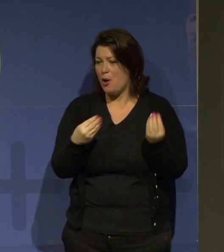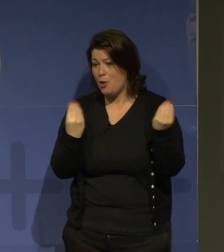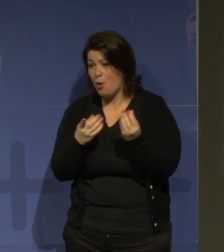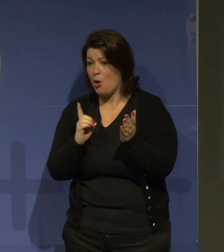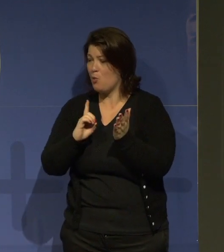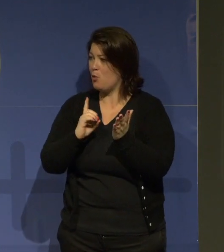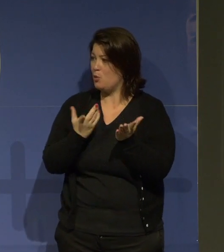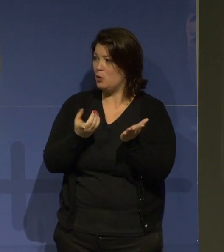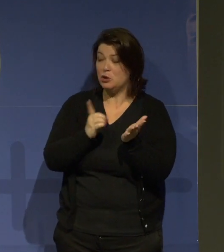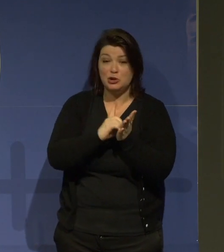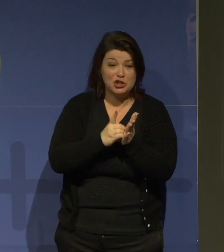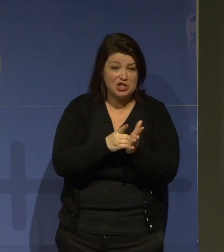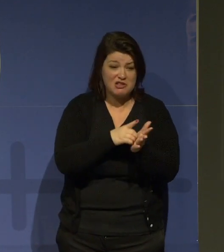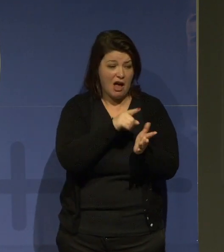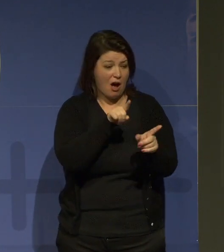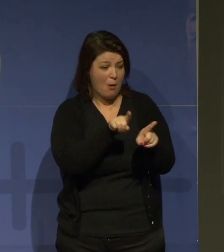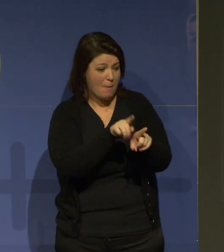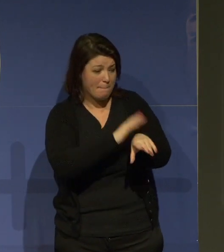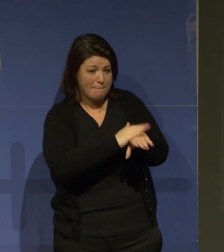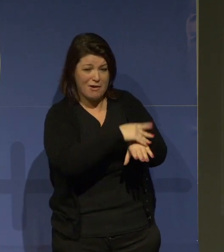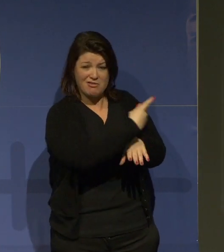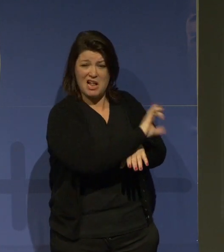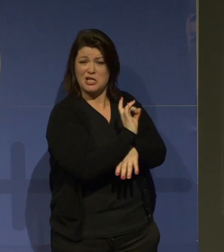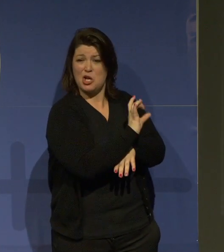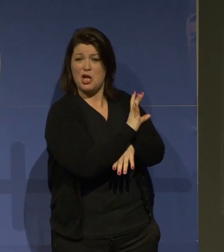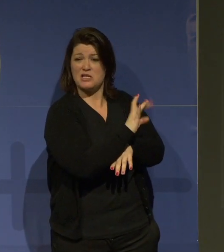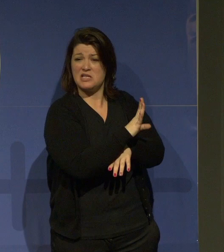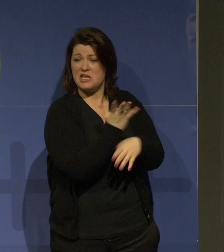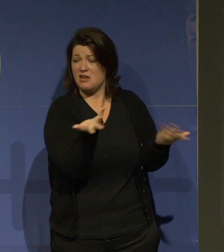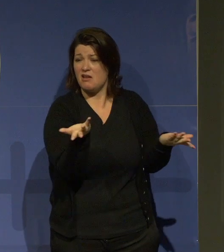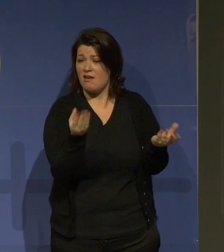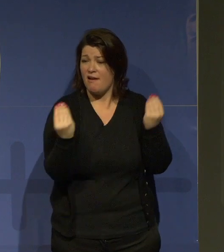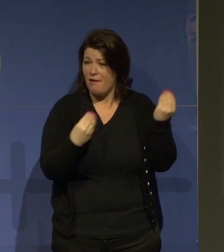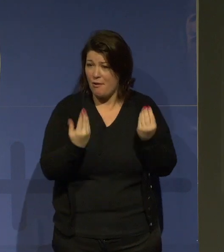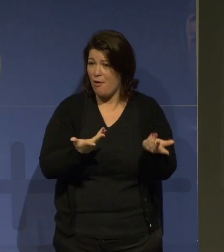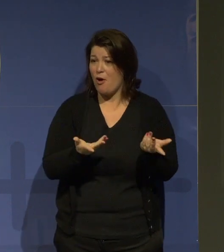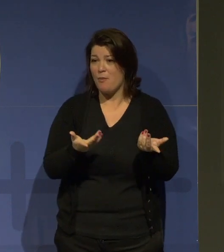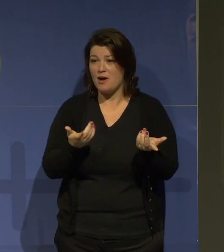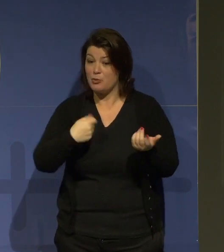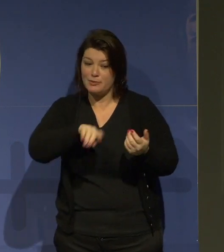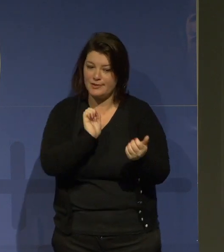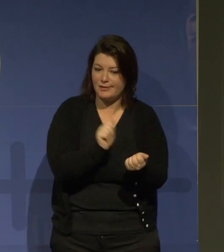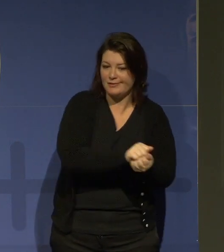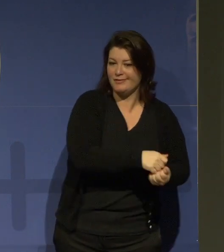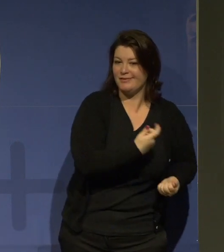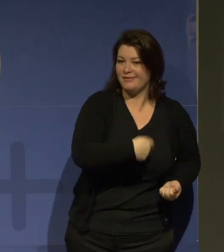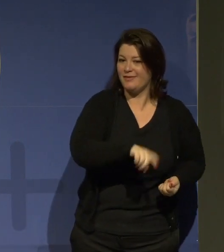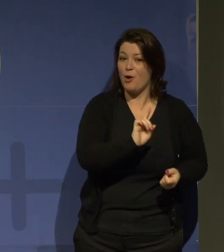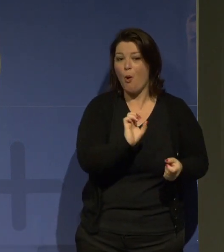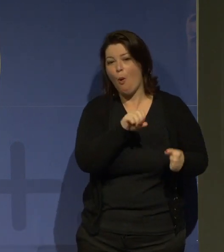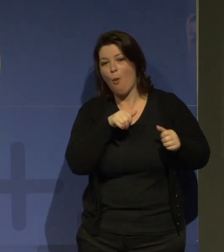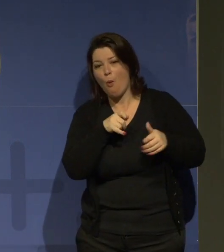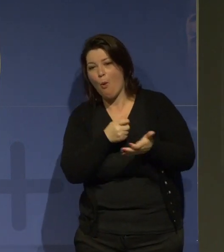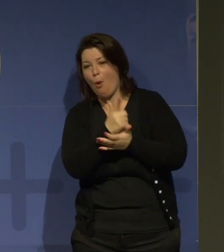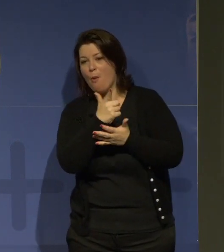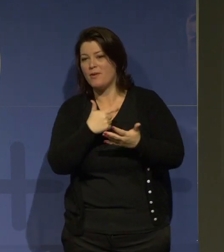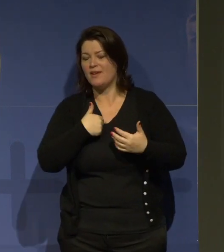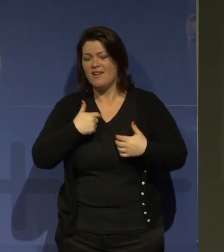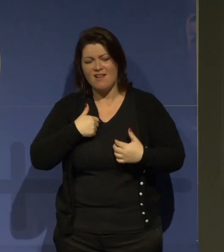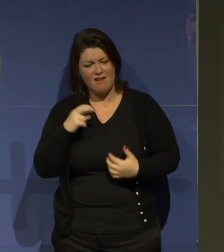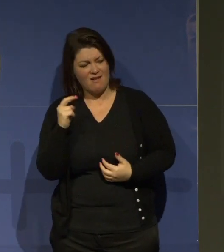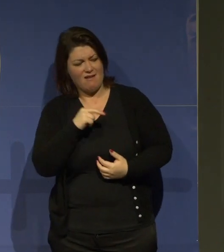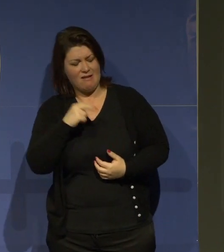digital, sem que alguém precise estar ali acessando um banco, ou, enfim, fazendo uma compra. E aí isso aumentou ainda mais